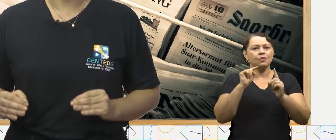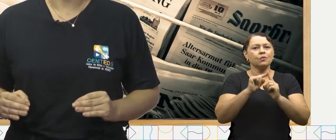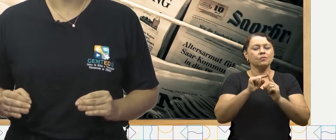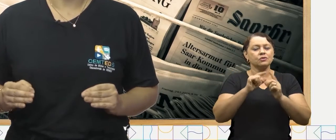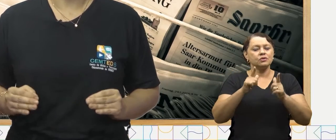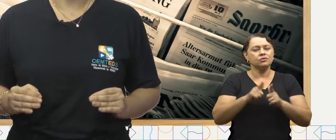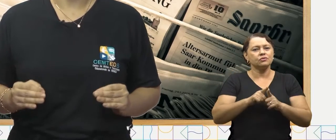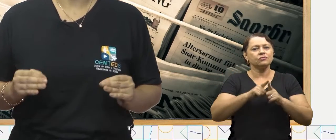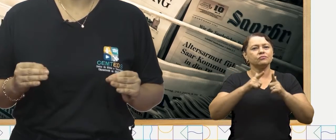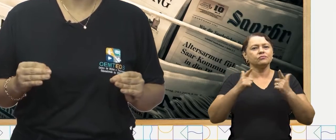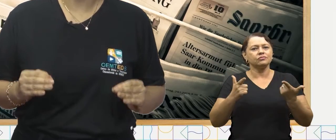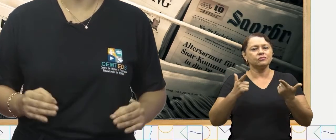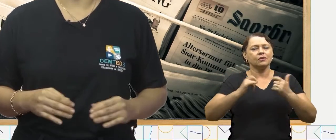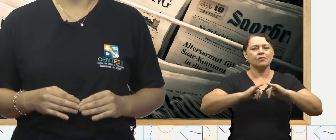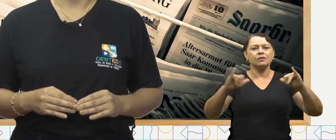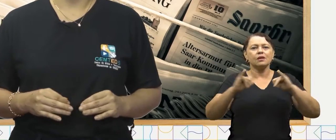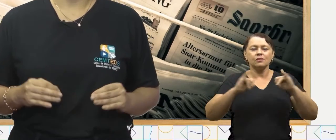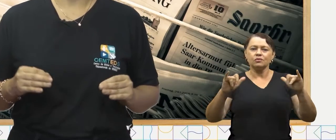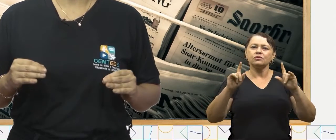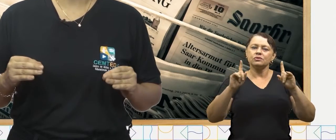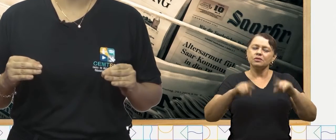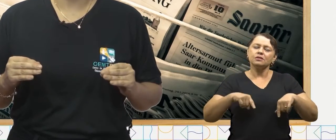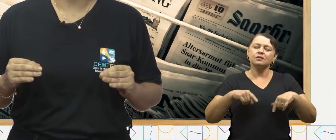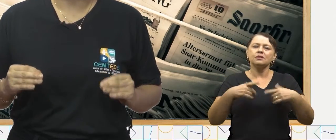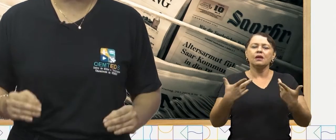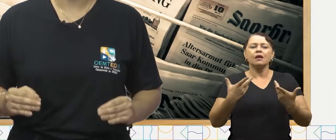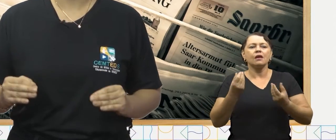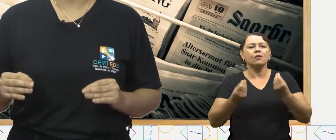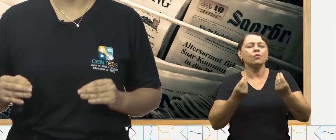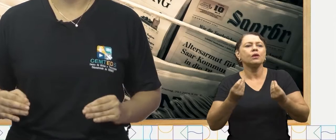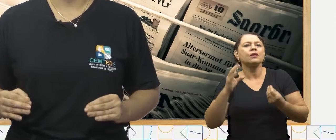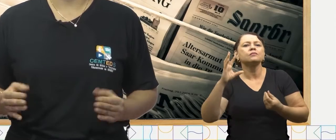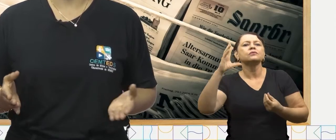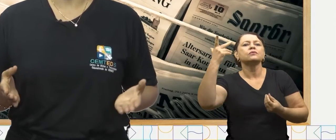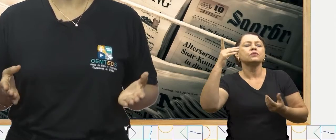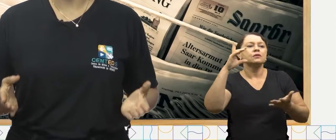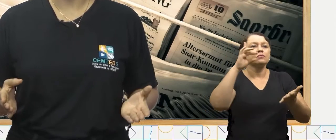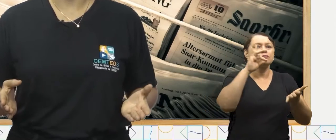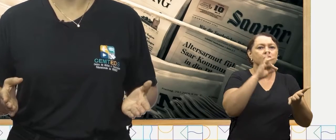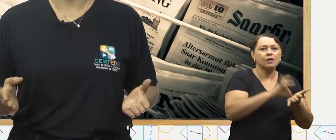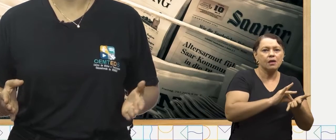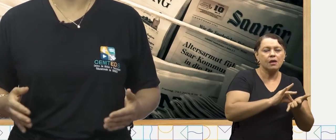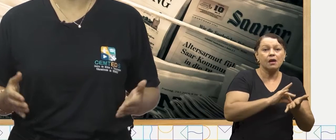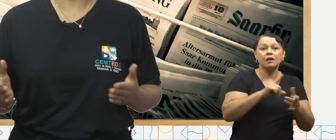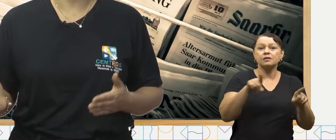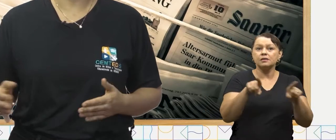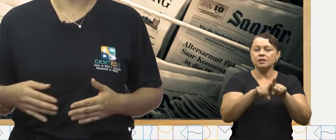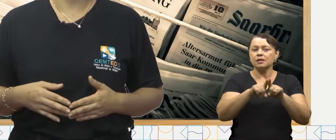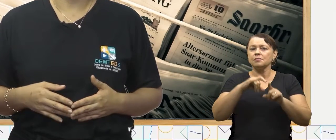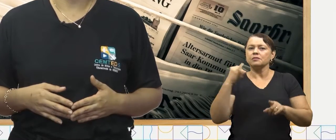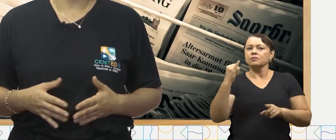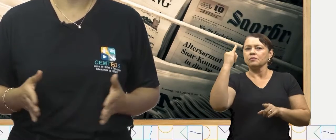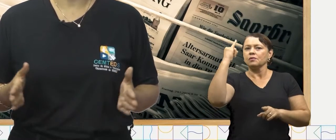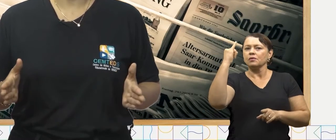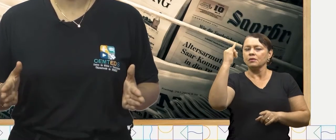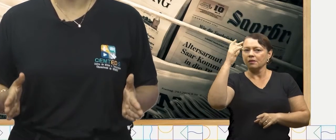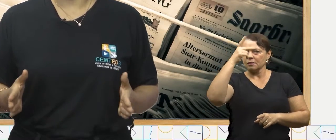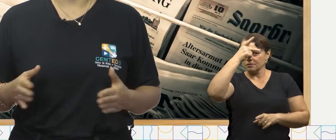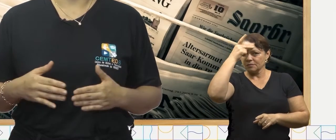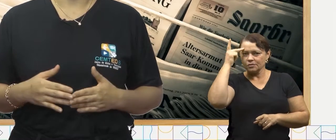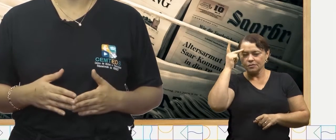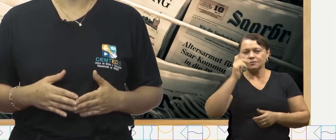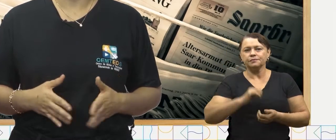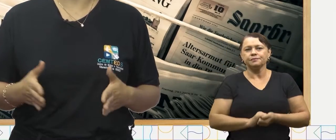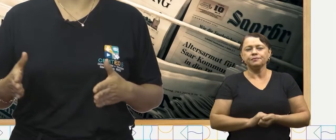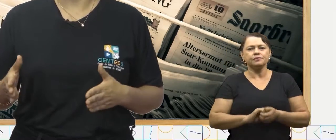da notícia é informar sobre fatos reais e que são importantes para as pessoas. Não